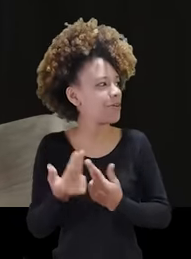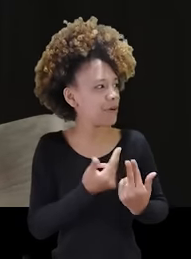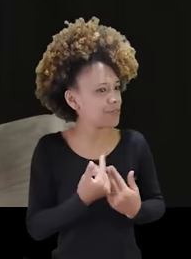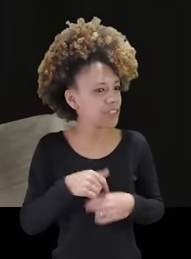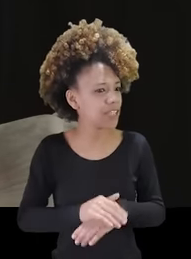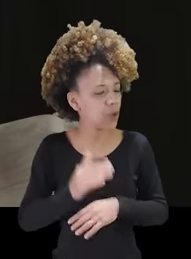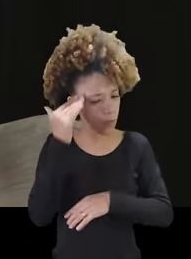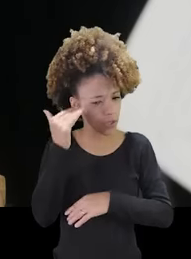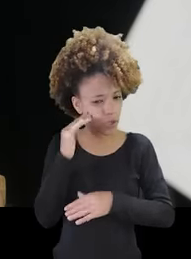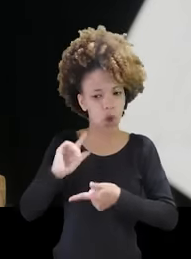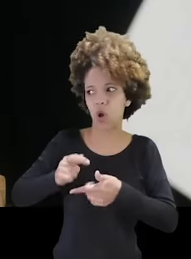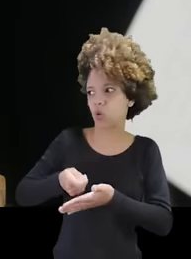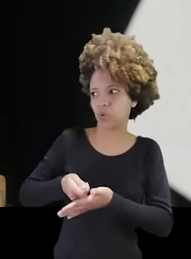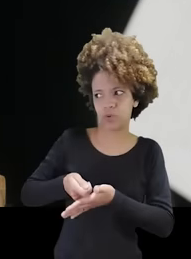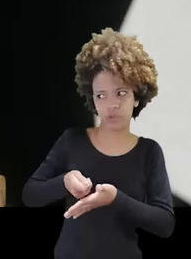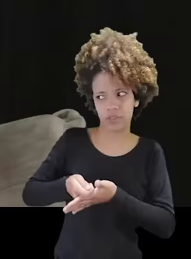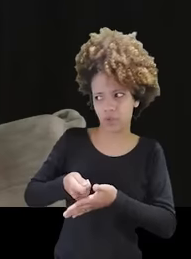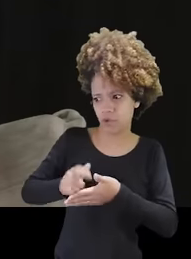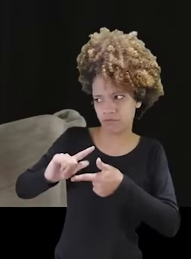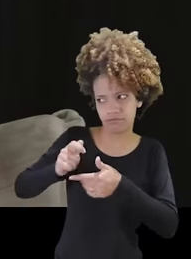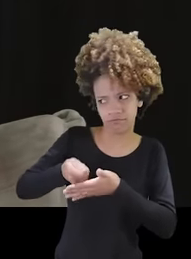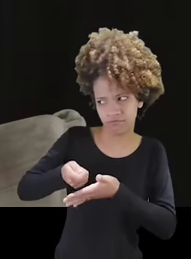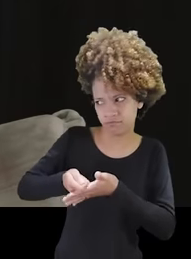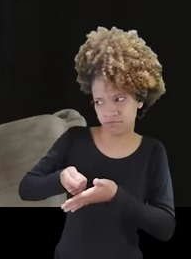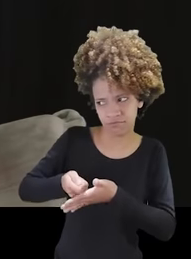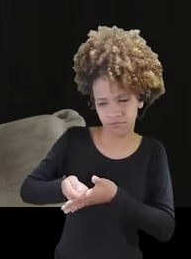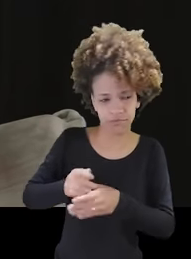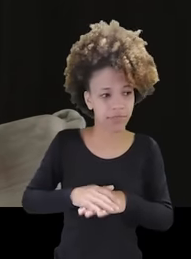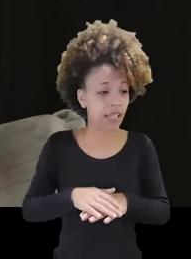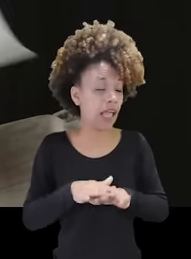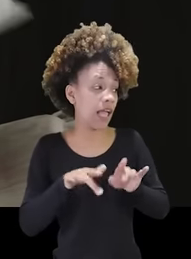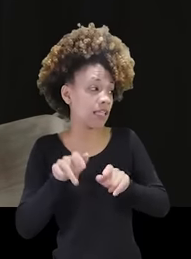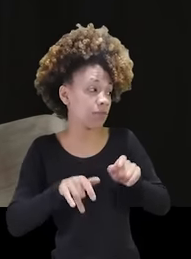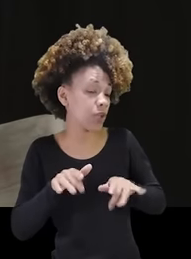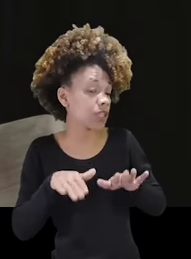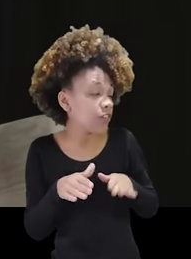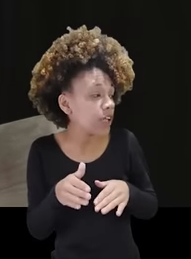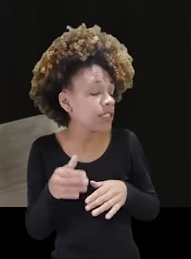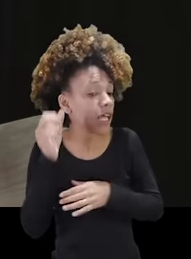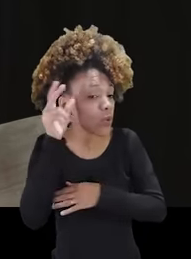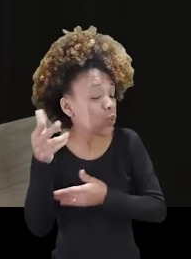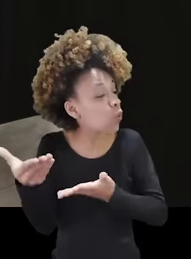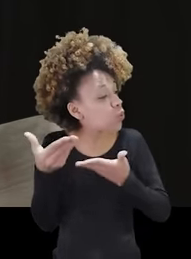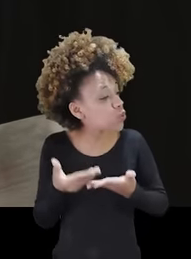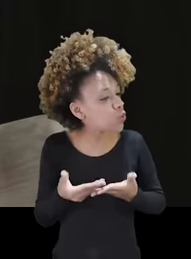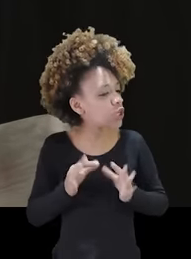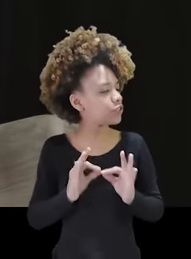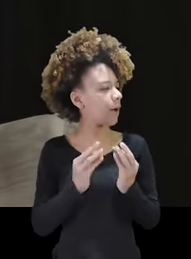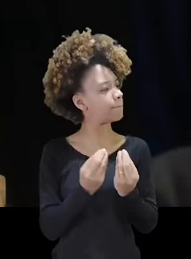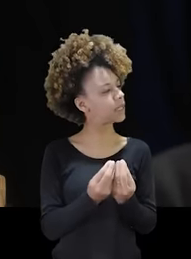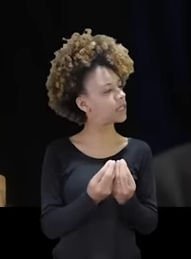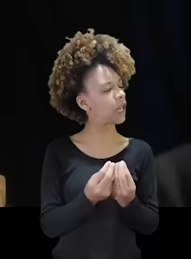Coreia chega com conservadorismo essa galera vai Talvez trazer uma cultura de